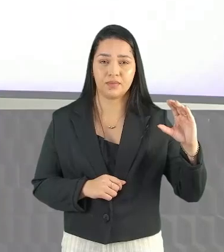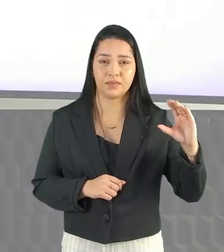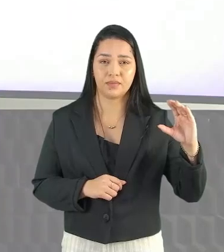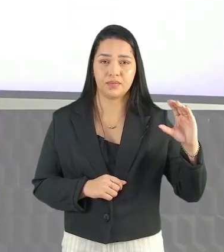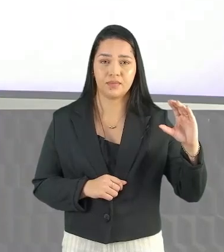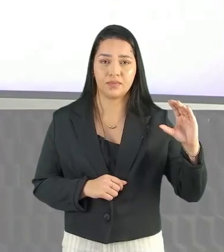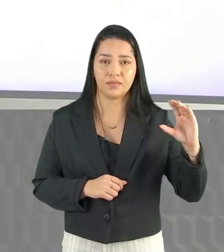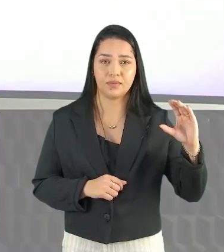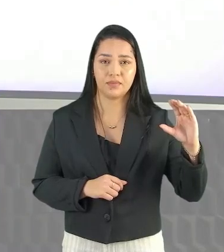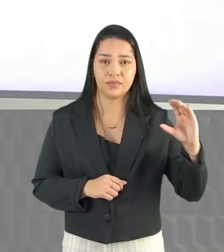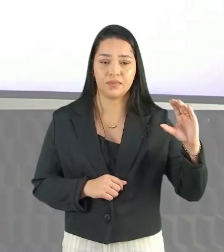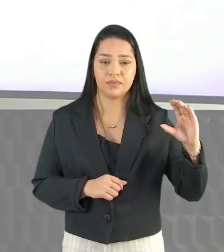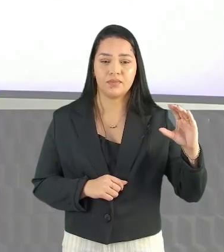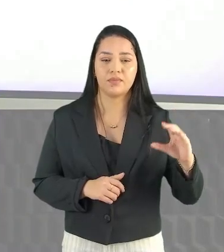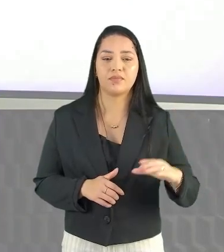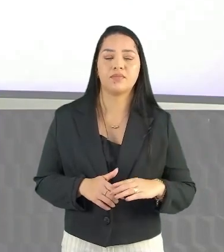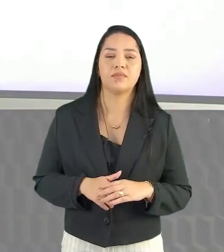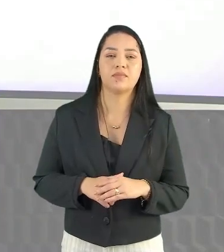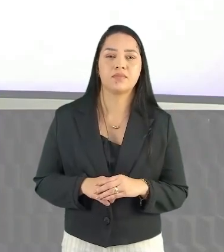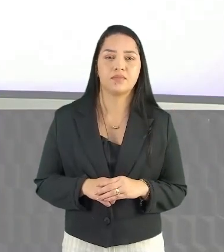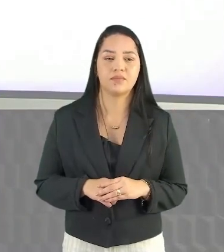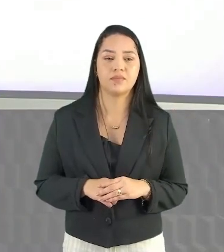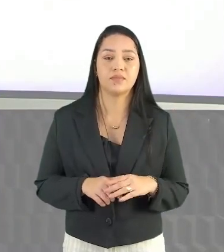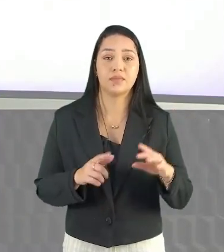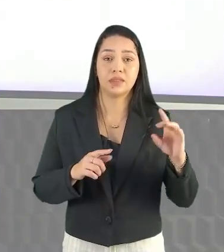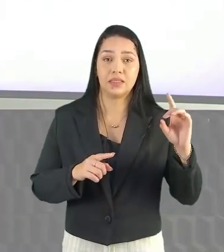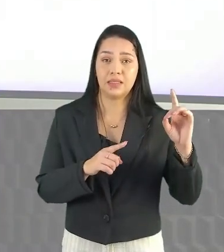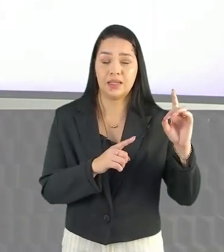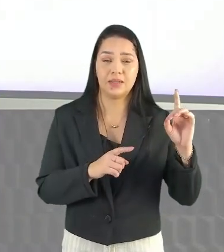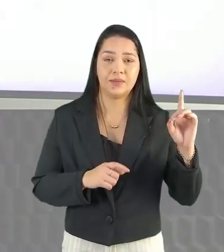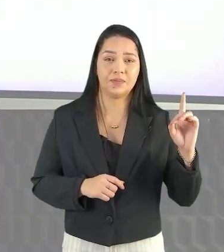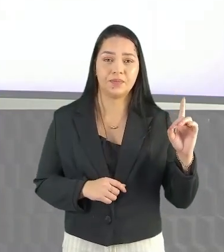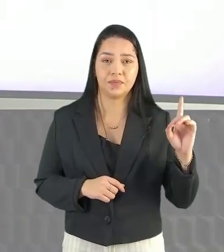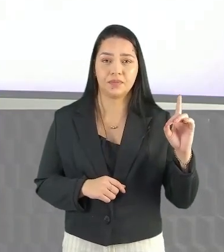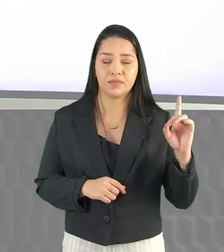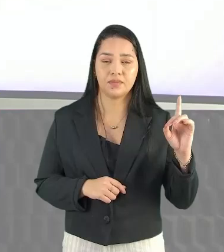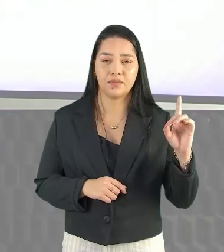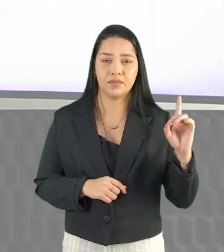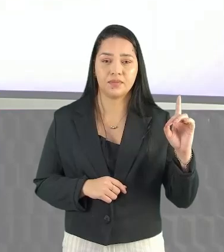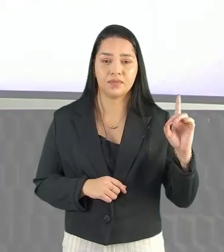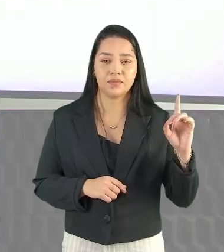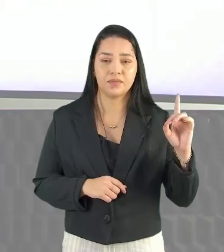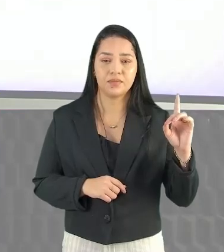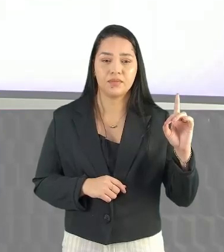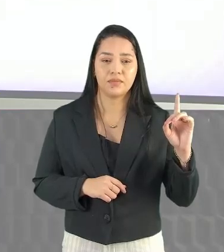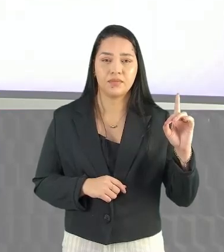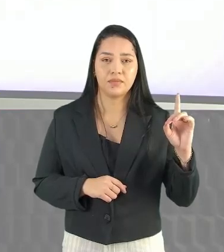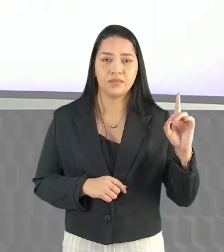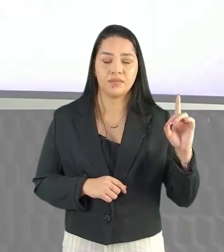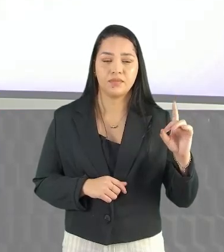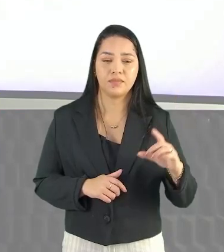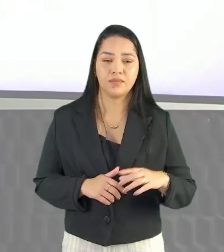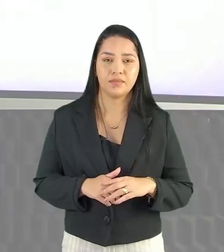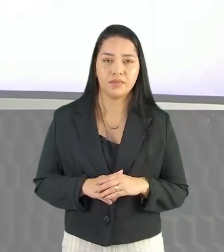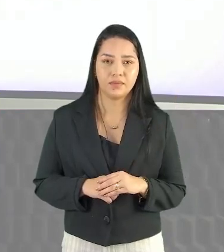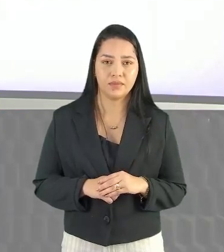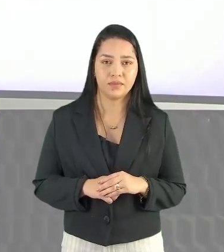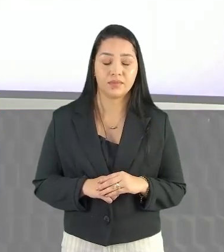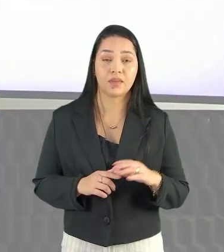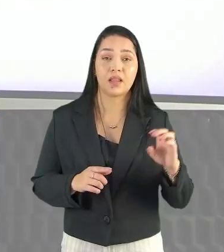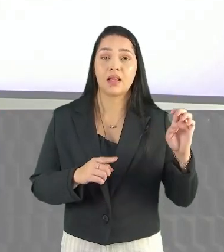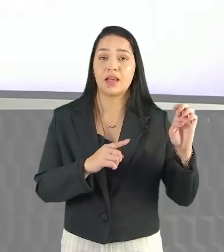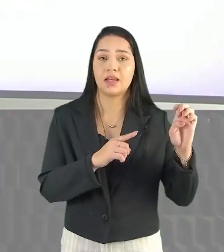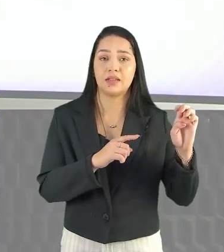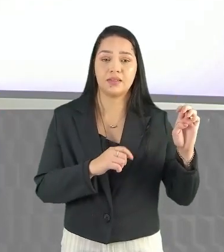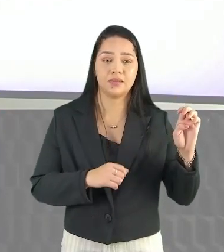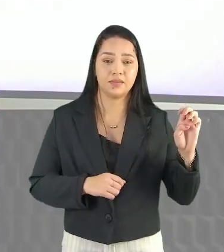processo democrático ao instituir o voto secreto. Letra D, o eleitor era soberano em sua relação com o coronel. E